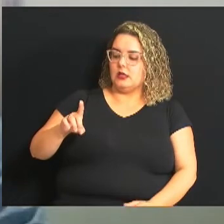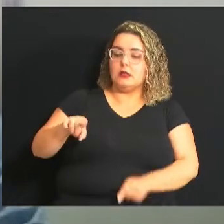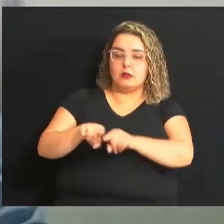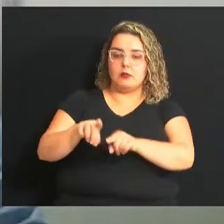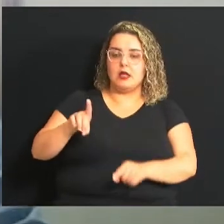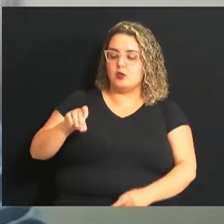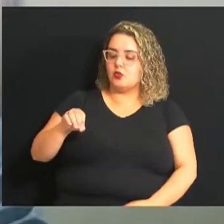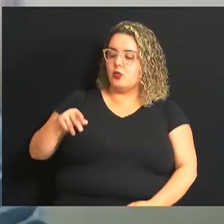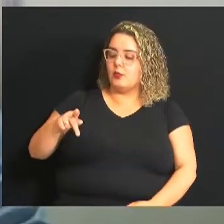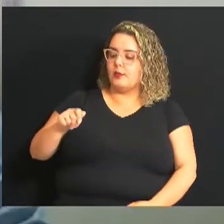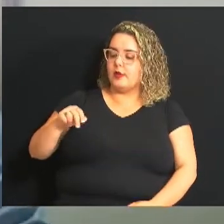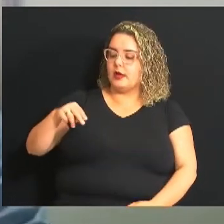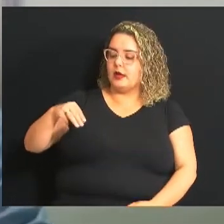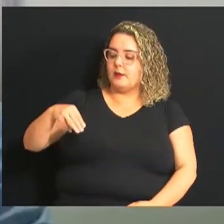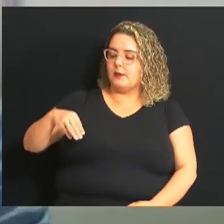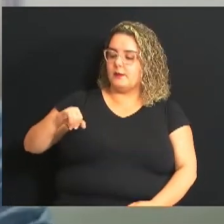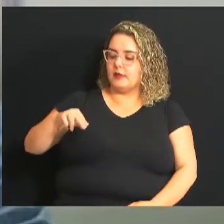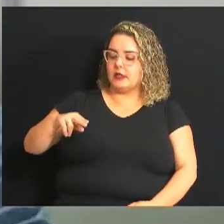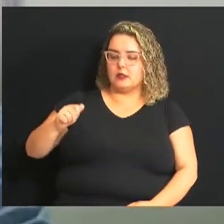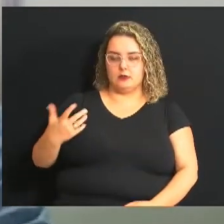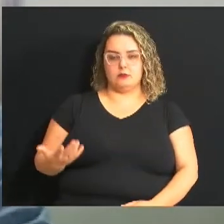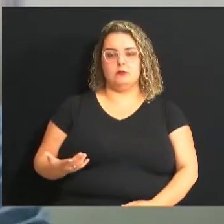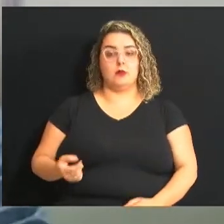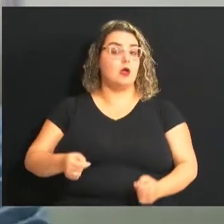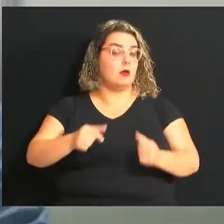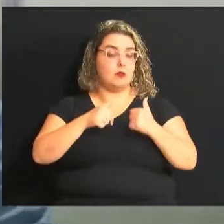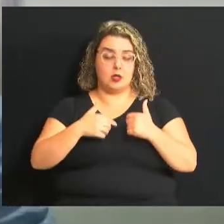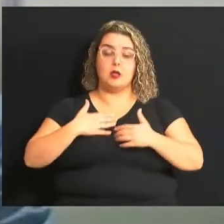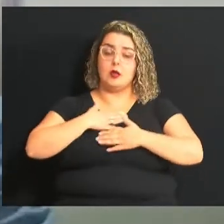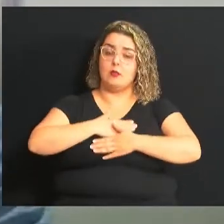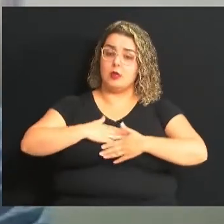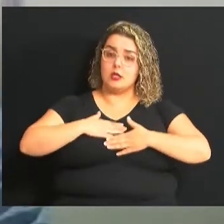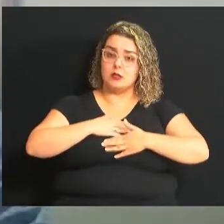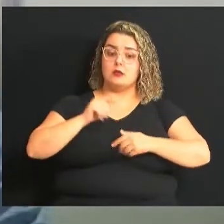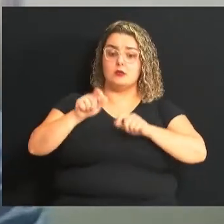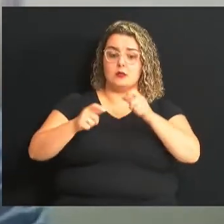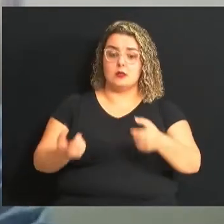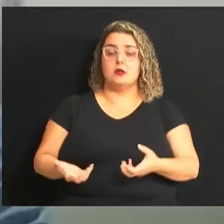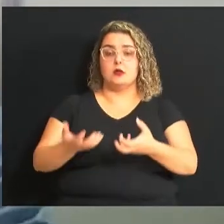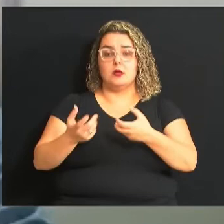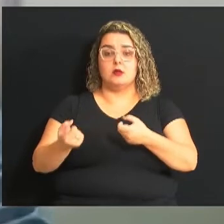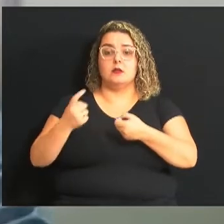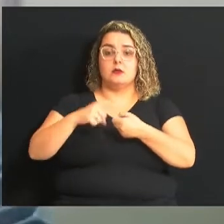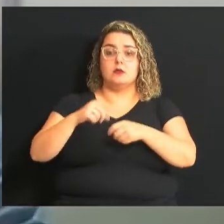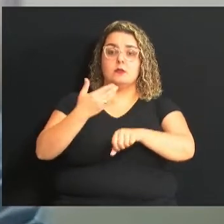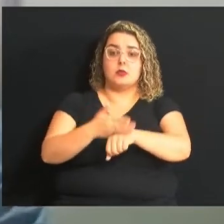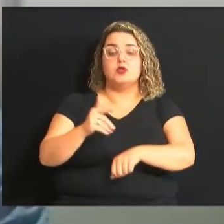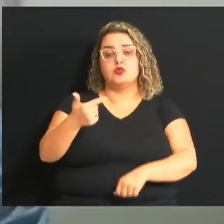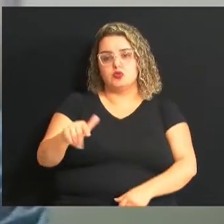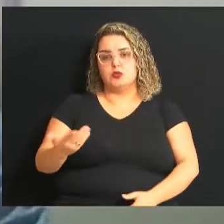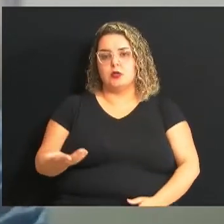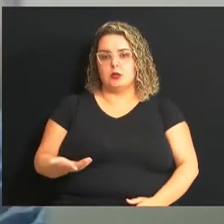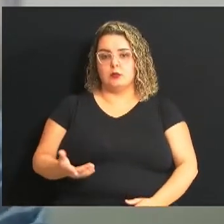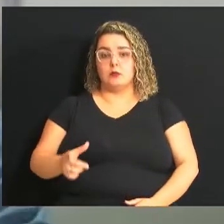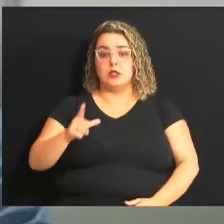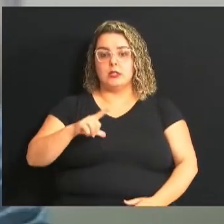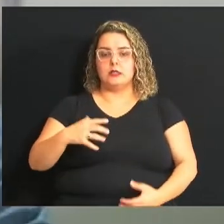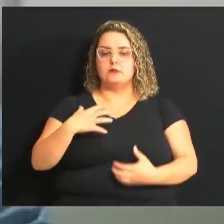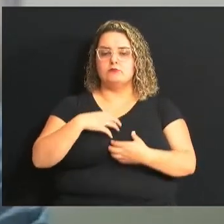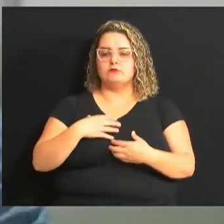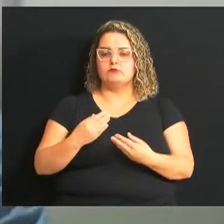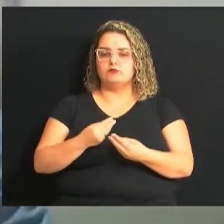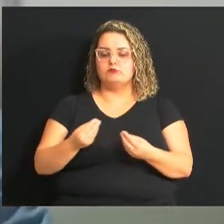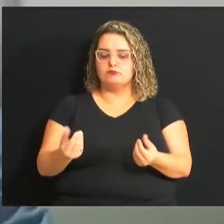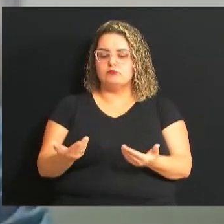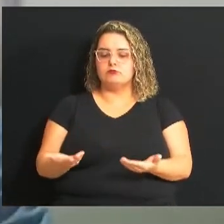extremamente benéfica e é um dos prazeres que faz com que esse indivíduo queira voltar e praticar novamente, para que ele tenha aquela sensação que